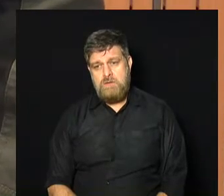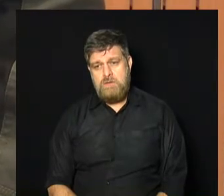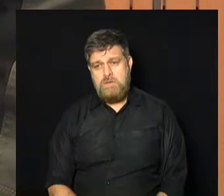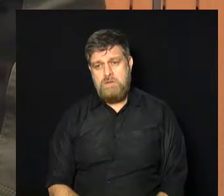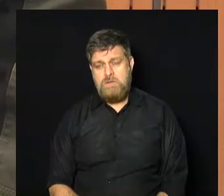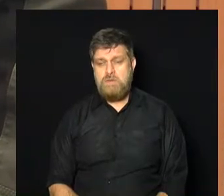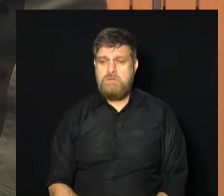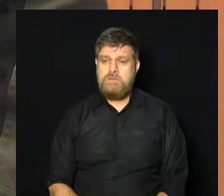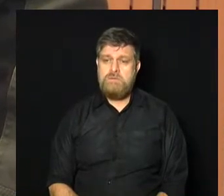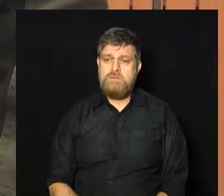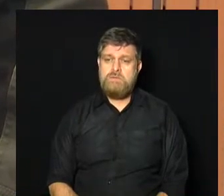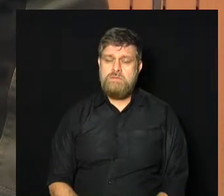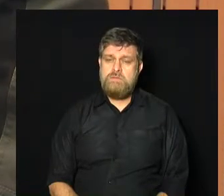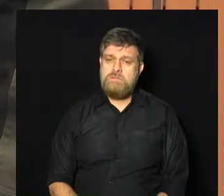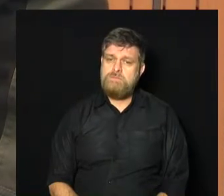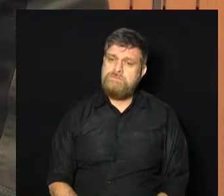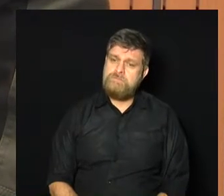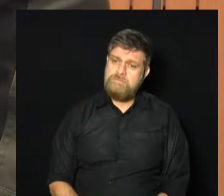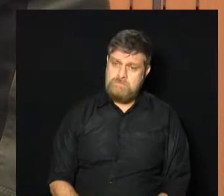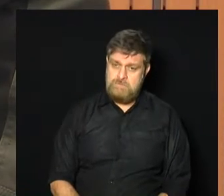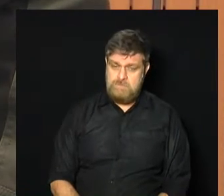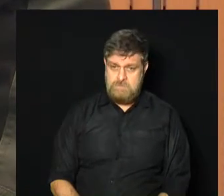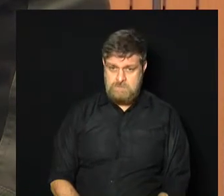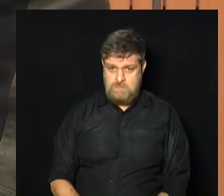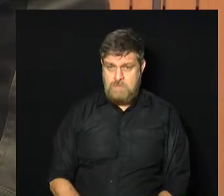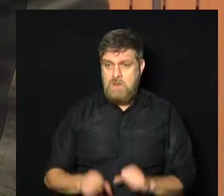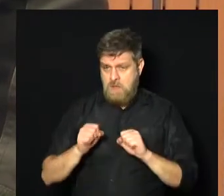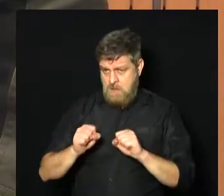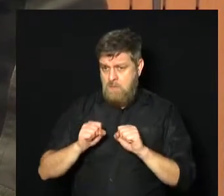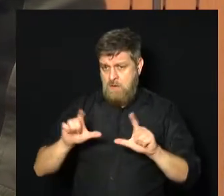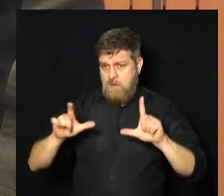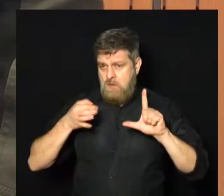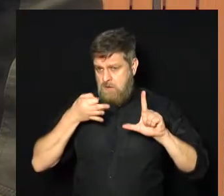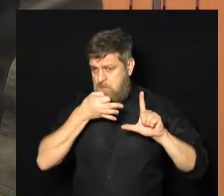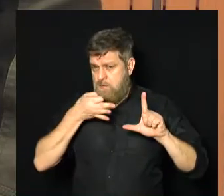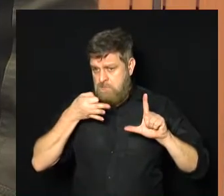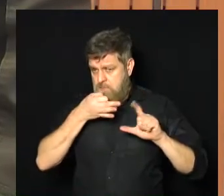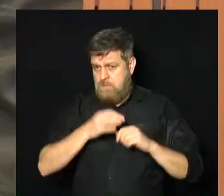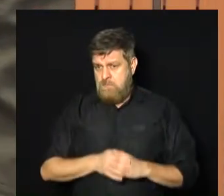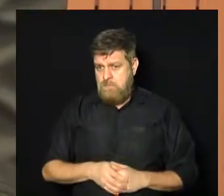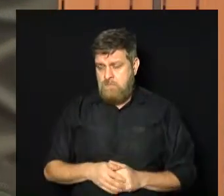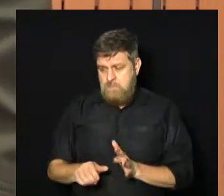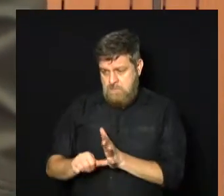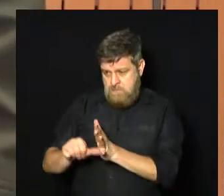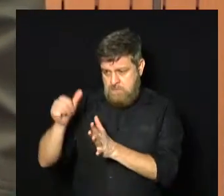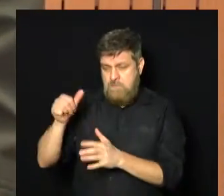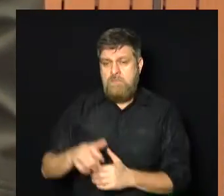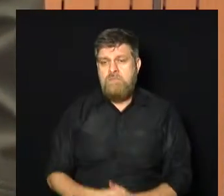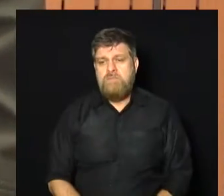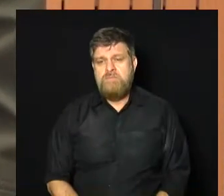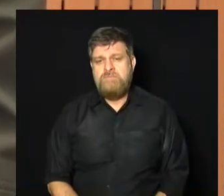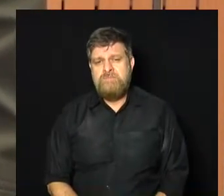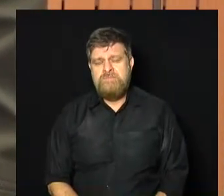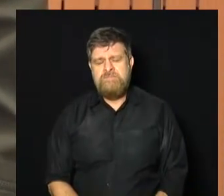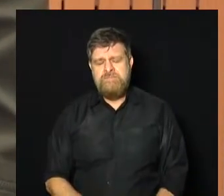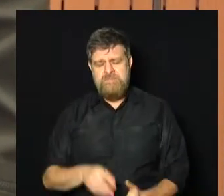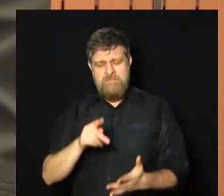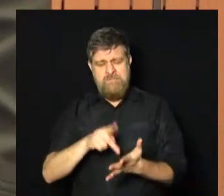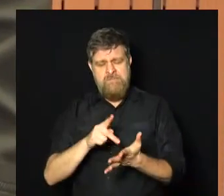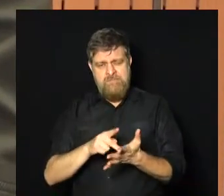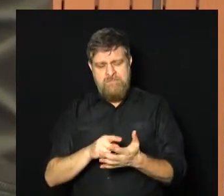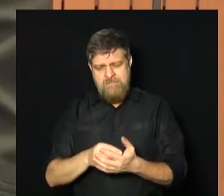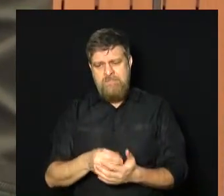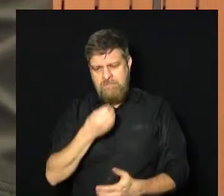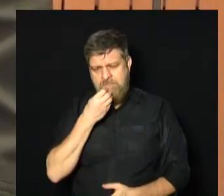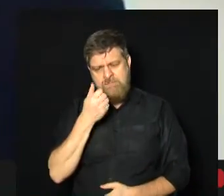Obrigado. Não sei se a Maria Emília quer falar antes. Pode falar, Maria. Pode falar. Tá. Na verdade, eu acho que é uma boa, Gustavo,